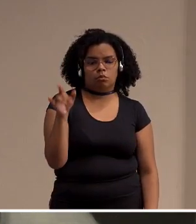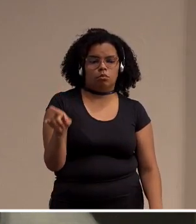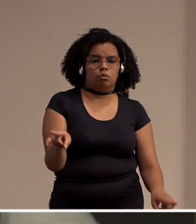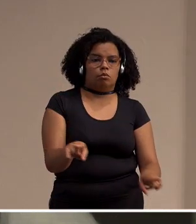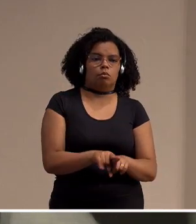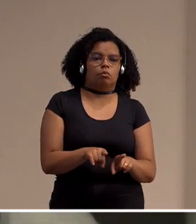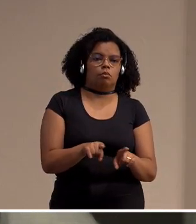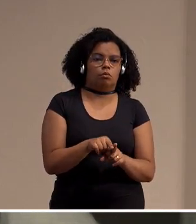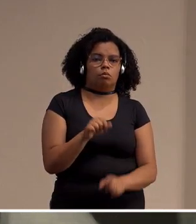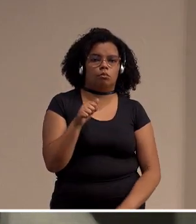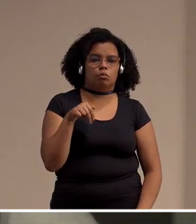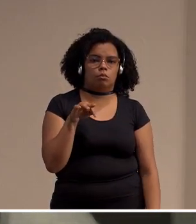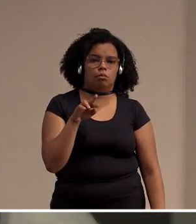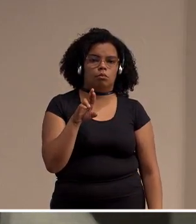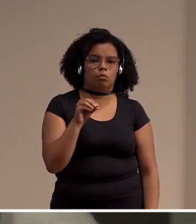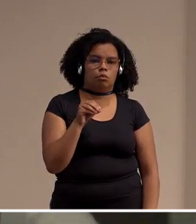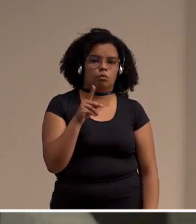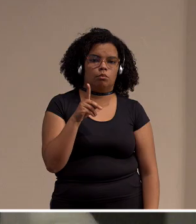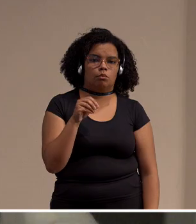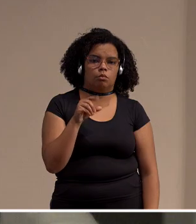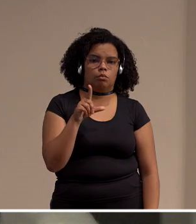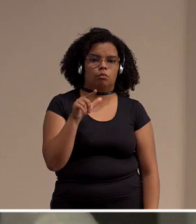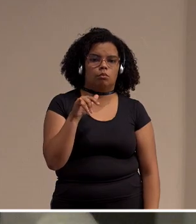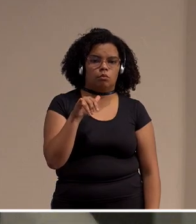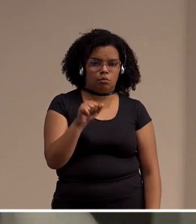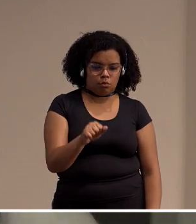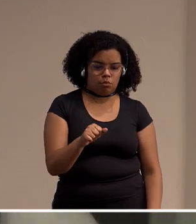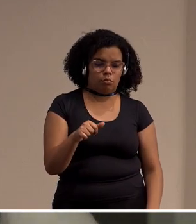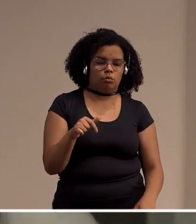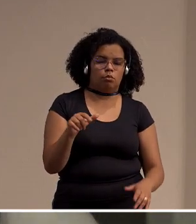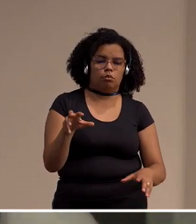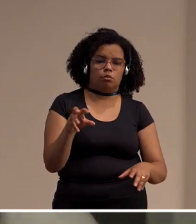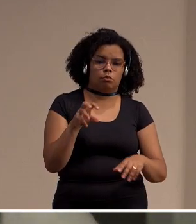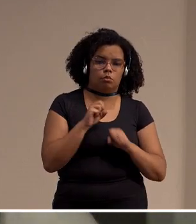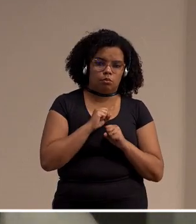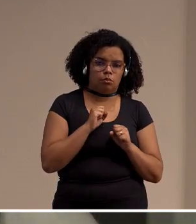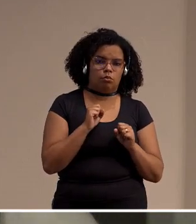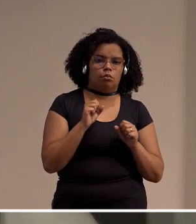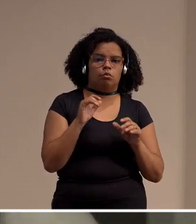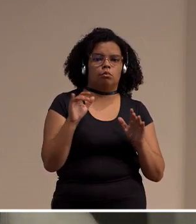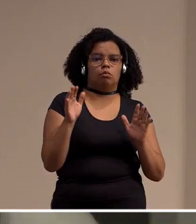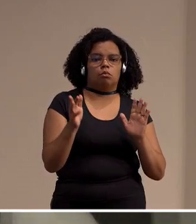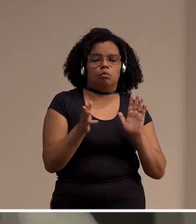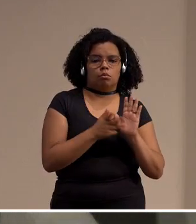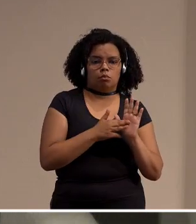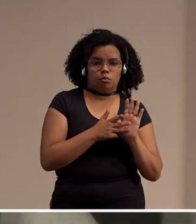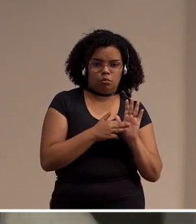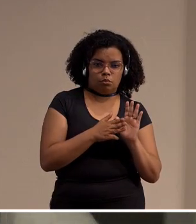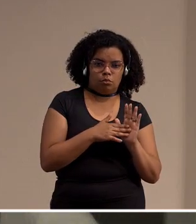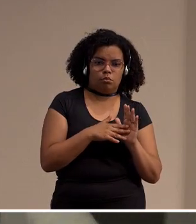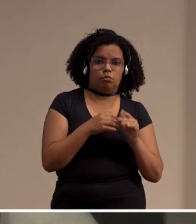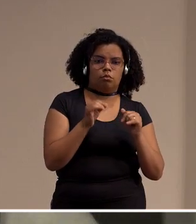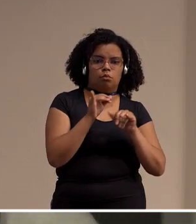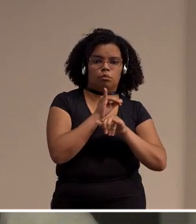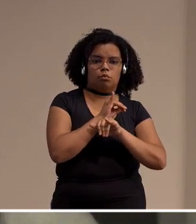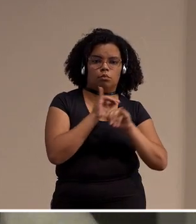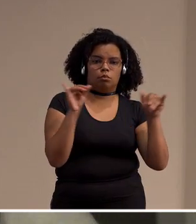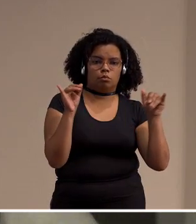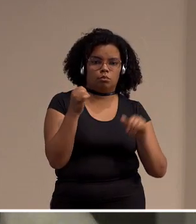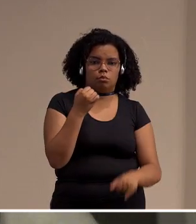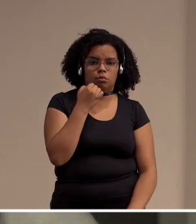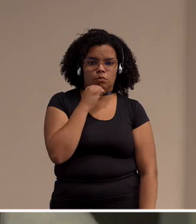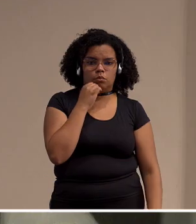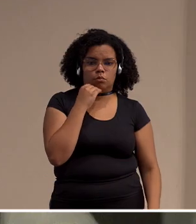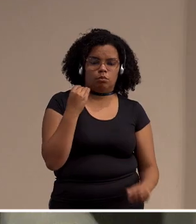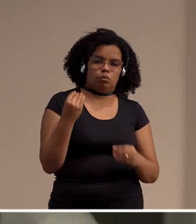discurso científico, né, se apropriando dos modos de dizer da ciência para introduzir isso na